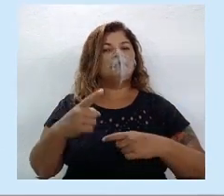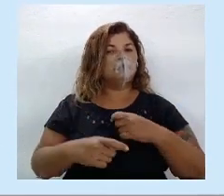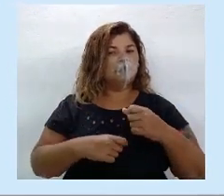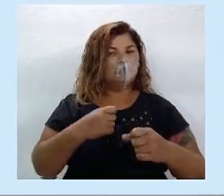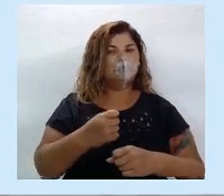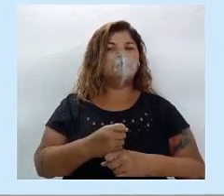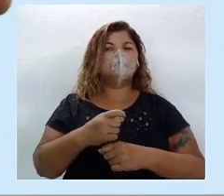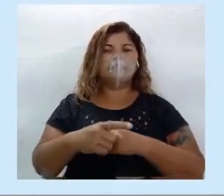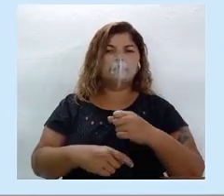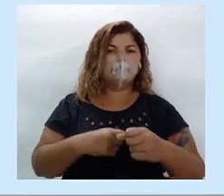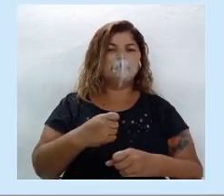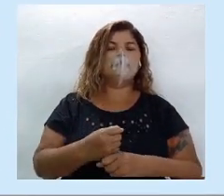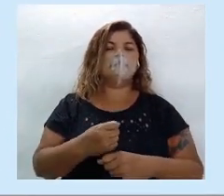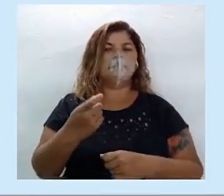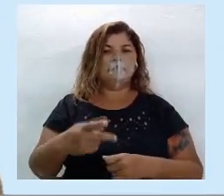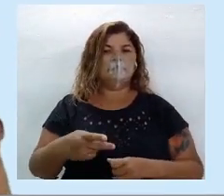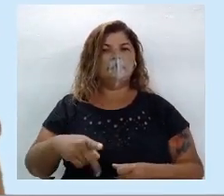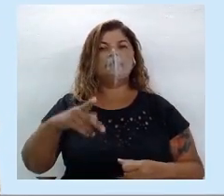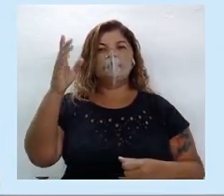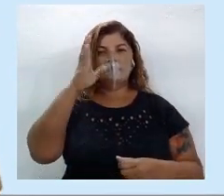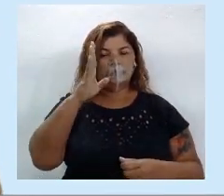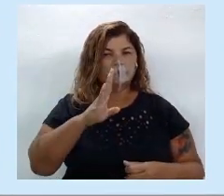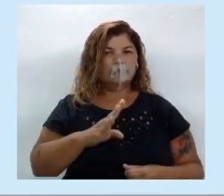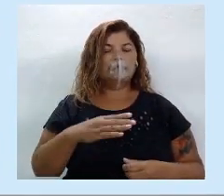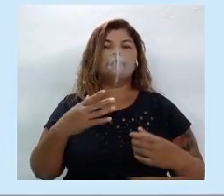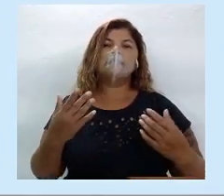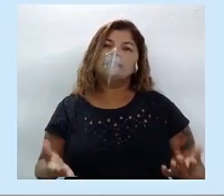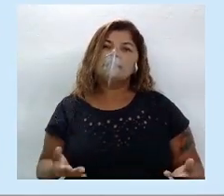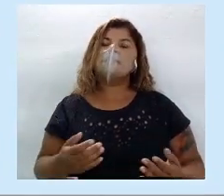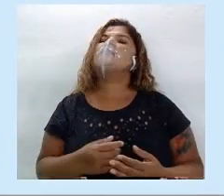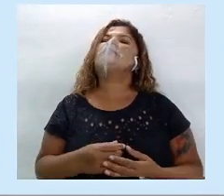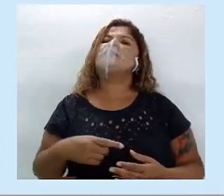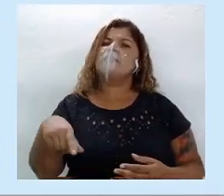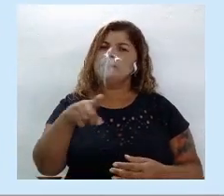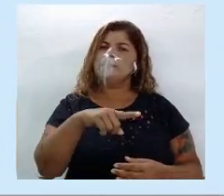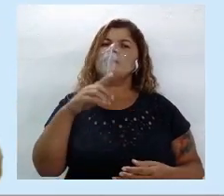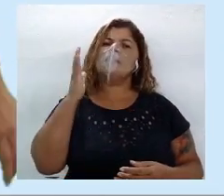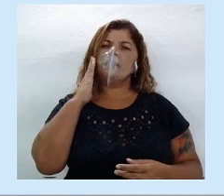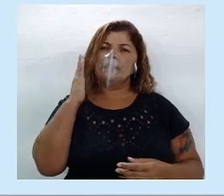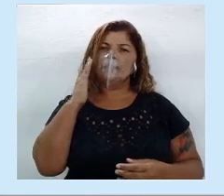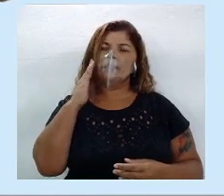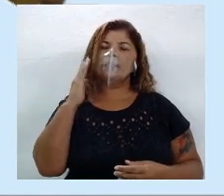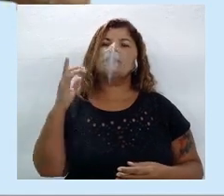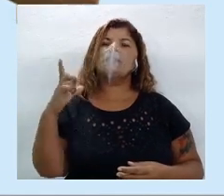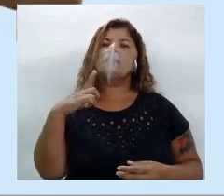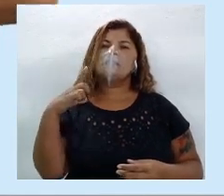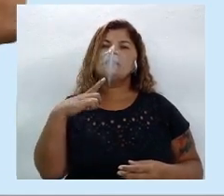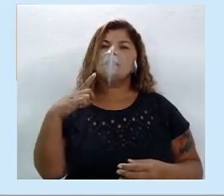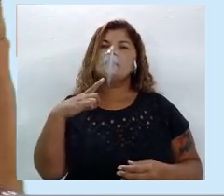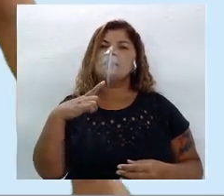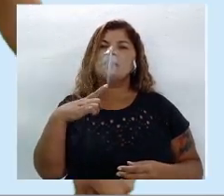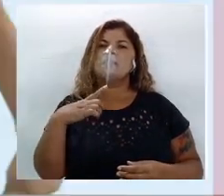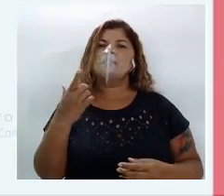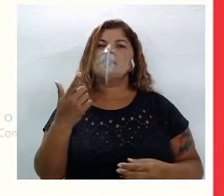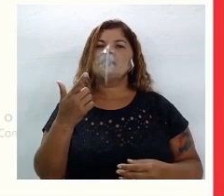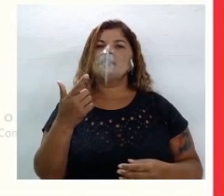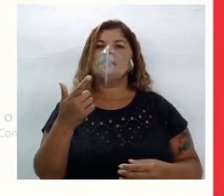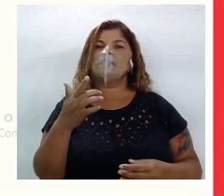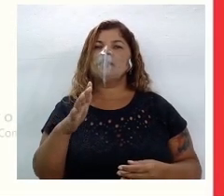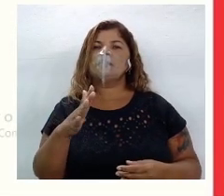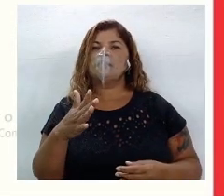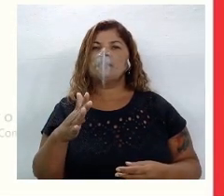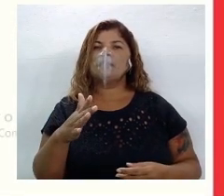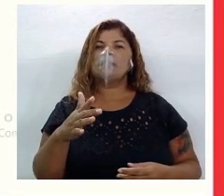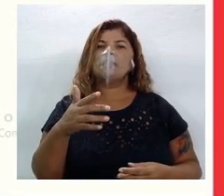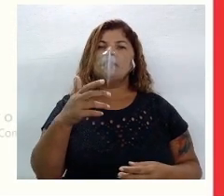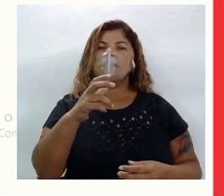ano em nosso país. Curiosidade, você sabia? Existe atualmente cerca